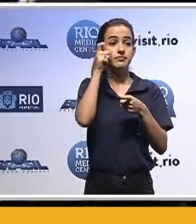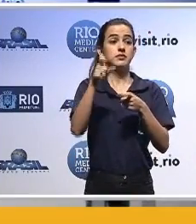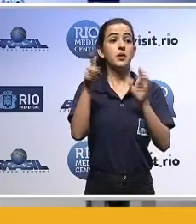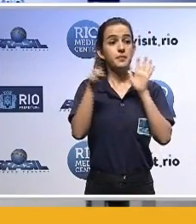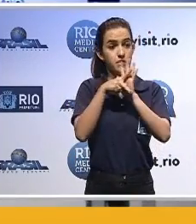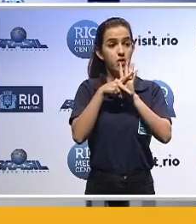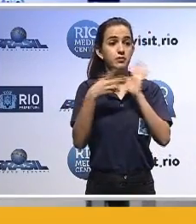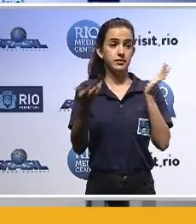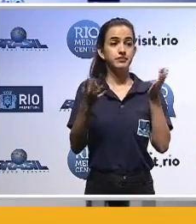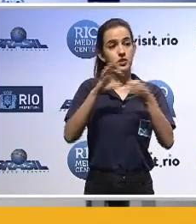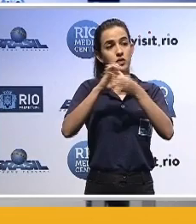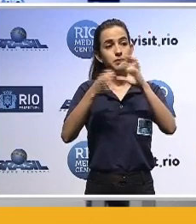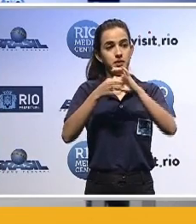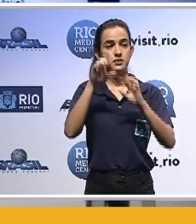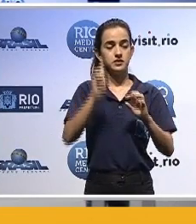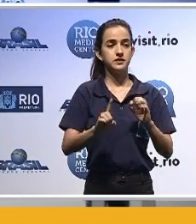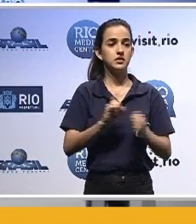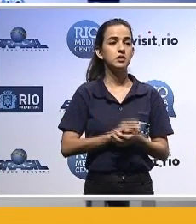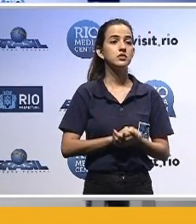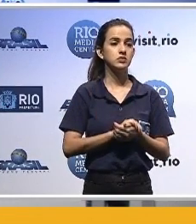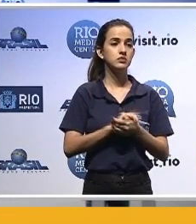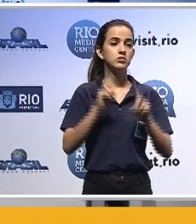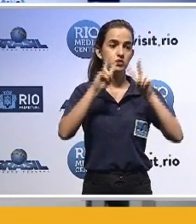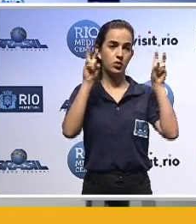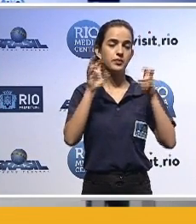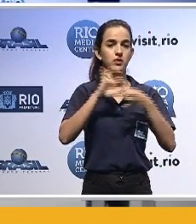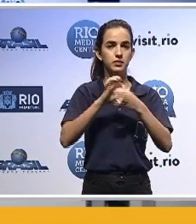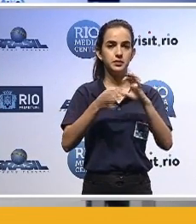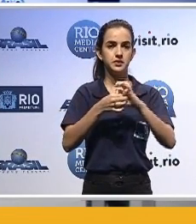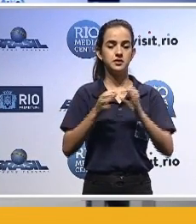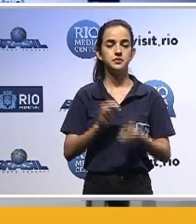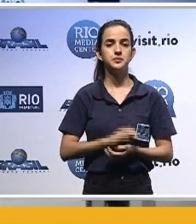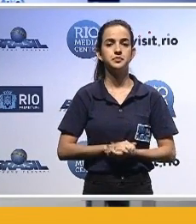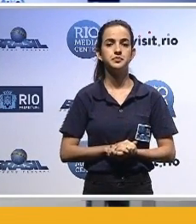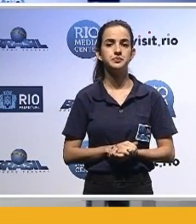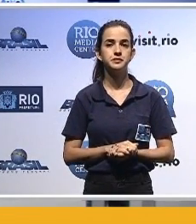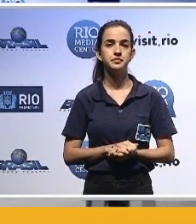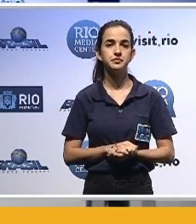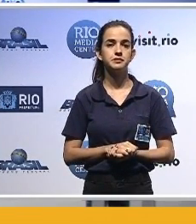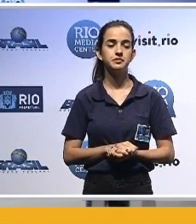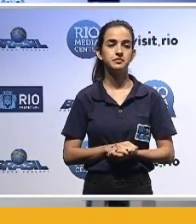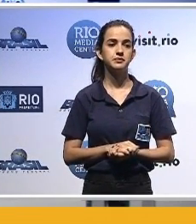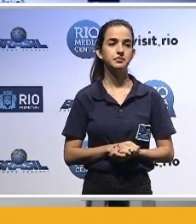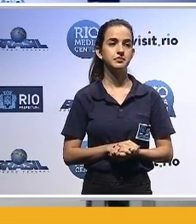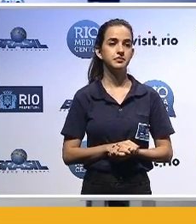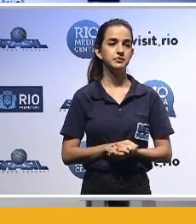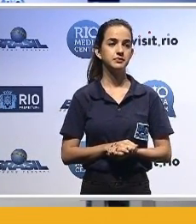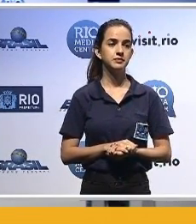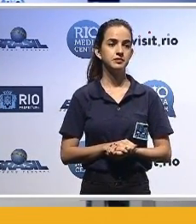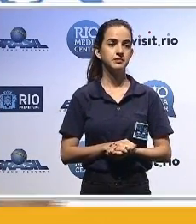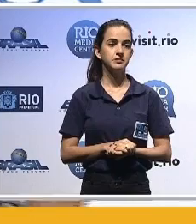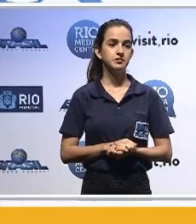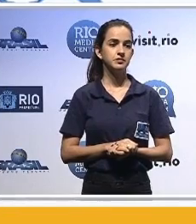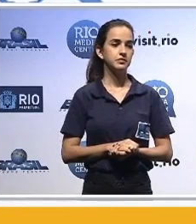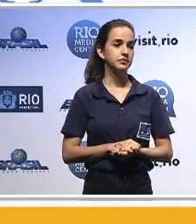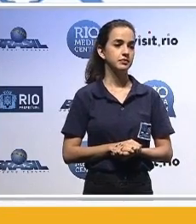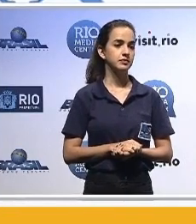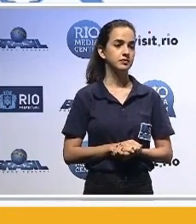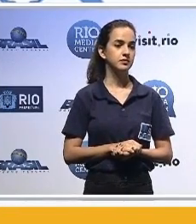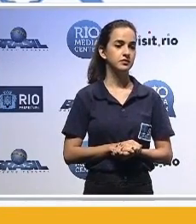Jogos Paralímpicos em relação às Olimpíadas, é o que ele está perguntando. Brevemente, e vou antecipar aqui umas colocações